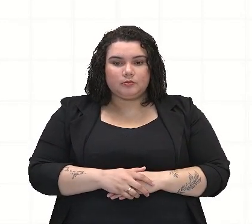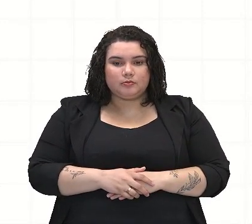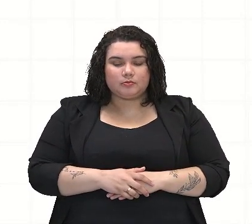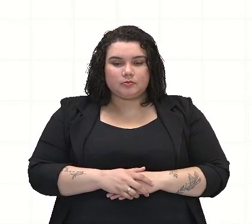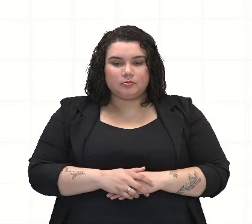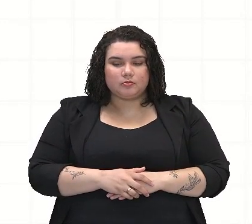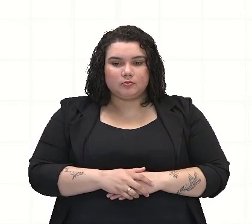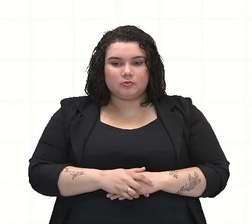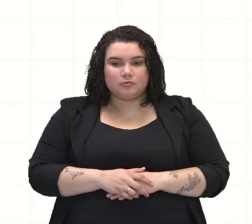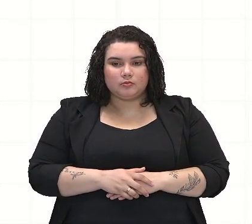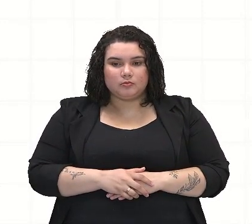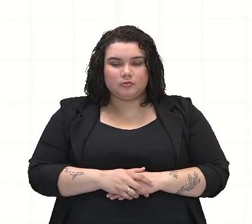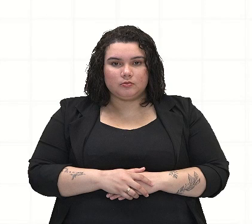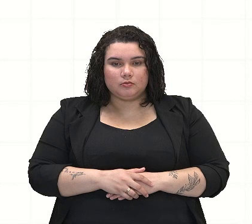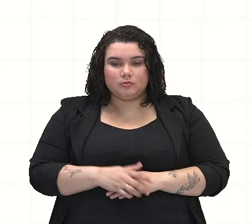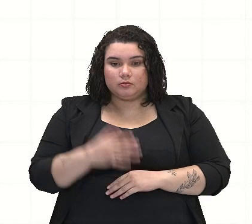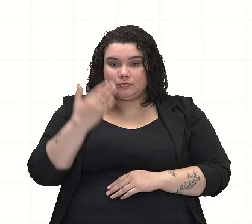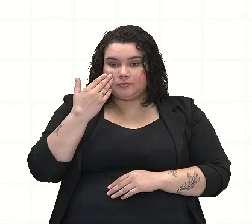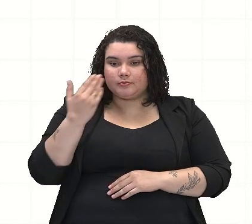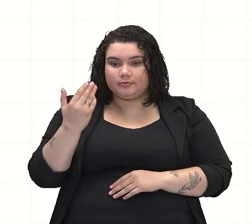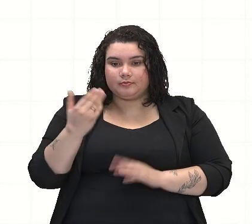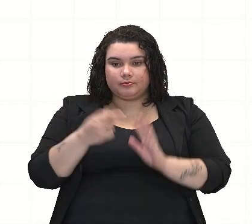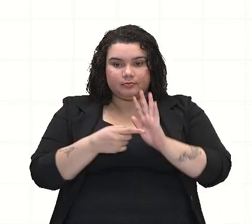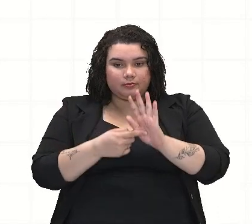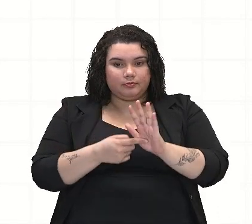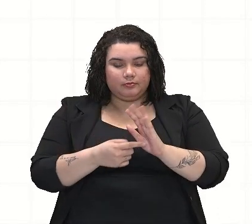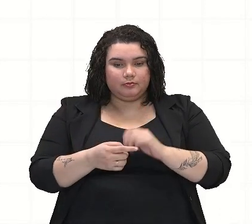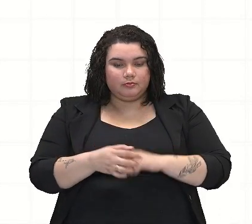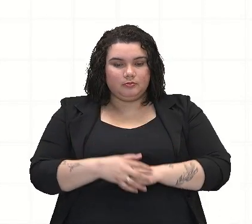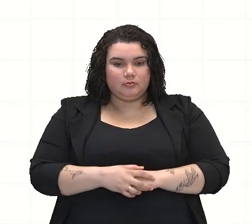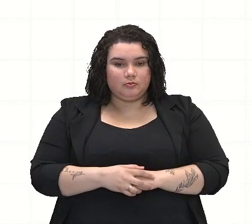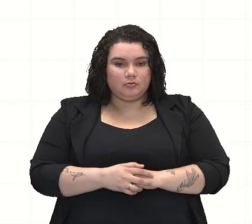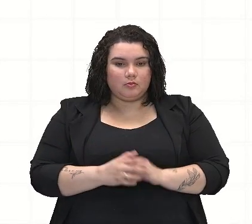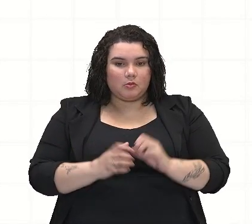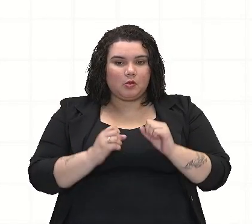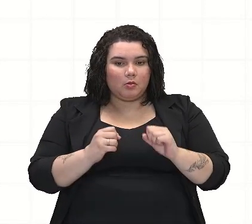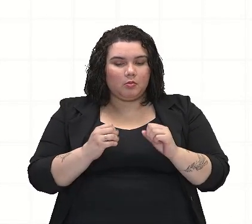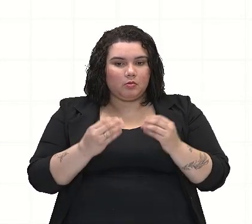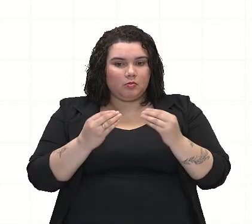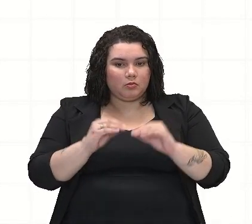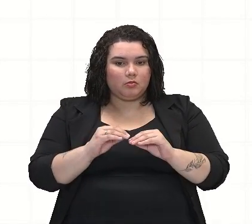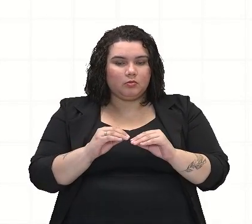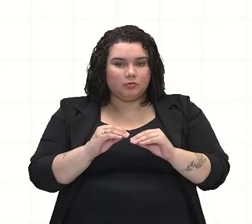Tem a mesma distância aqui de BM, tá? Pode até botar o sinal de igual também.